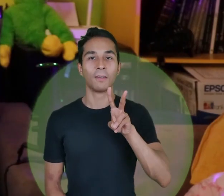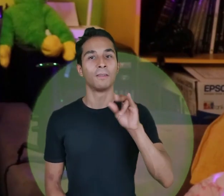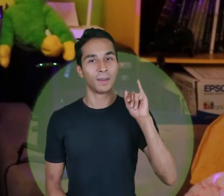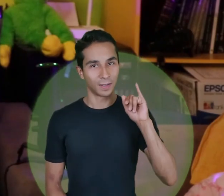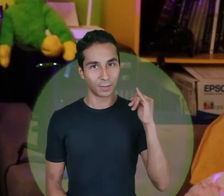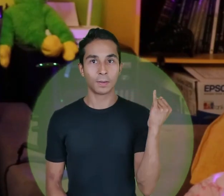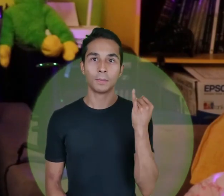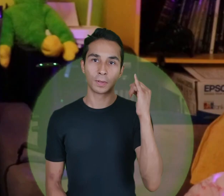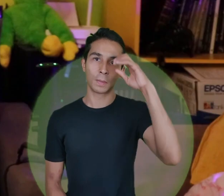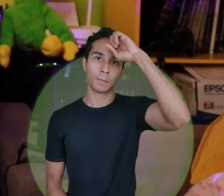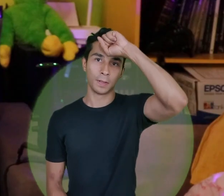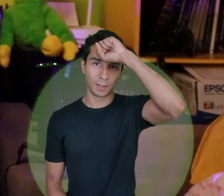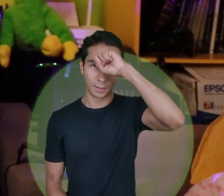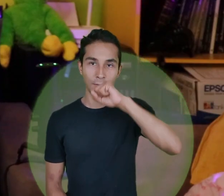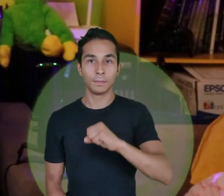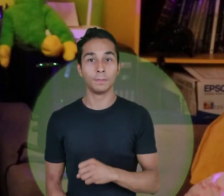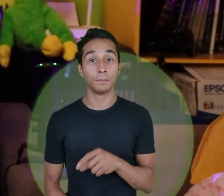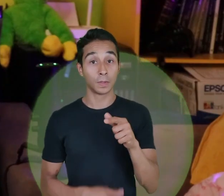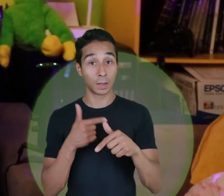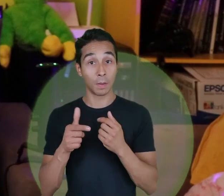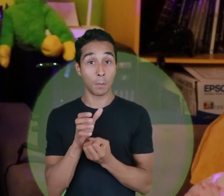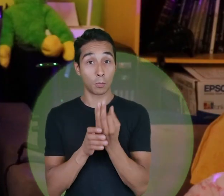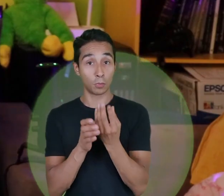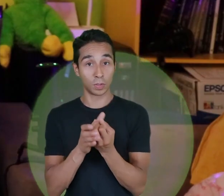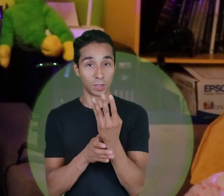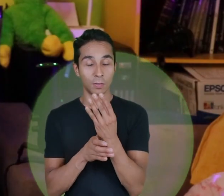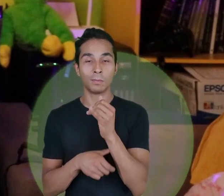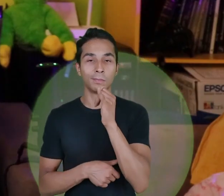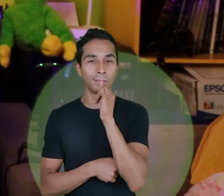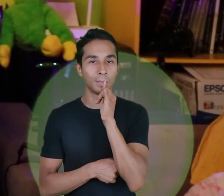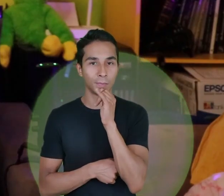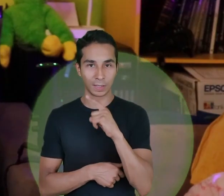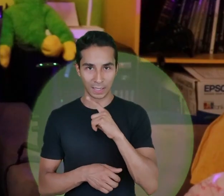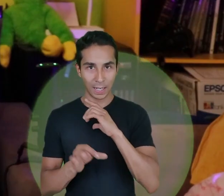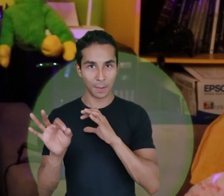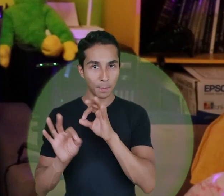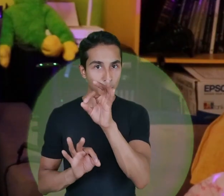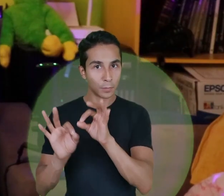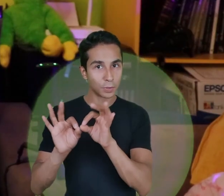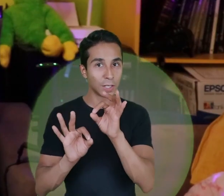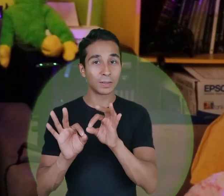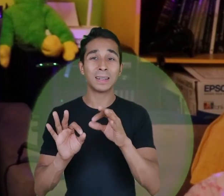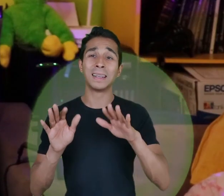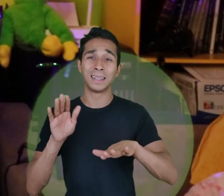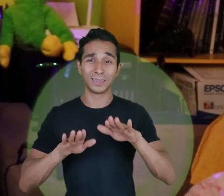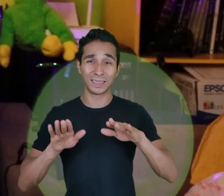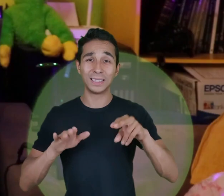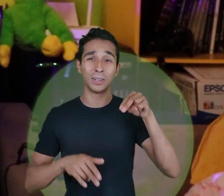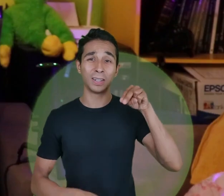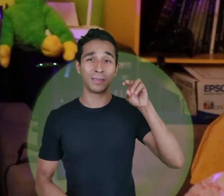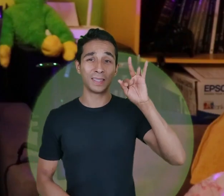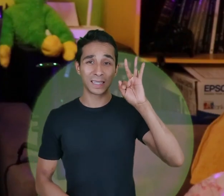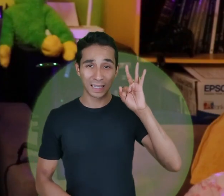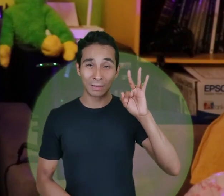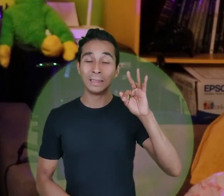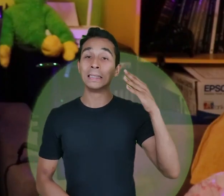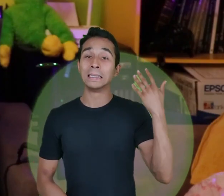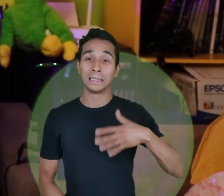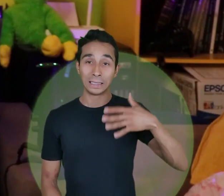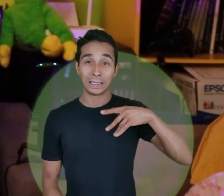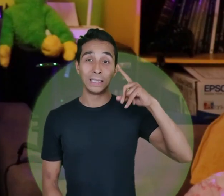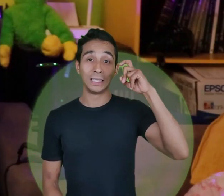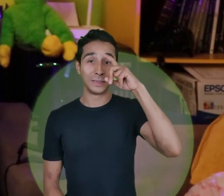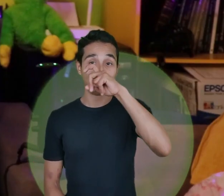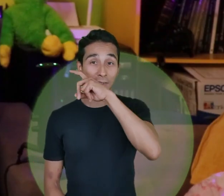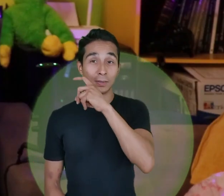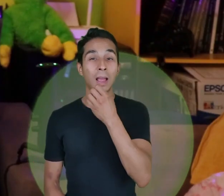você aprender como faz essa nota fiscal. Se você é o produtor que está com um projeto, você também pode ser que você tenha muita dor de cabeça com essas notas fiscais, então é bom